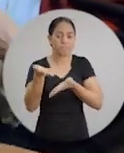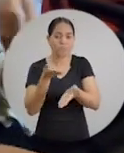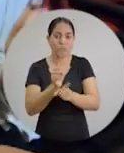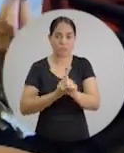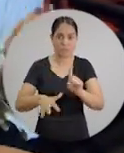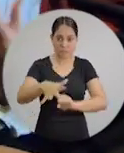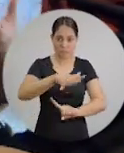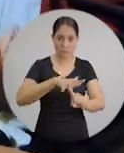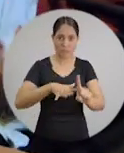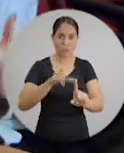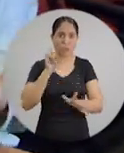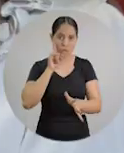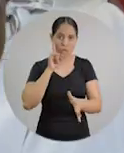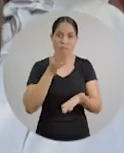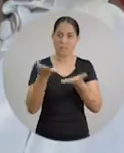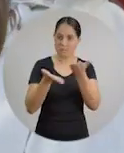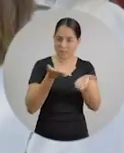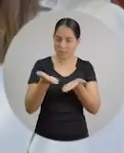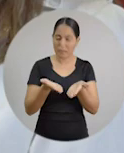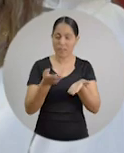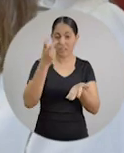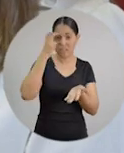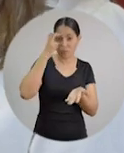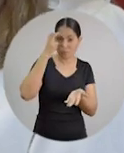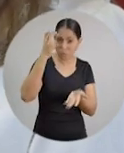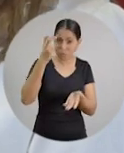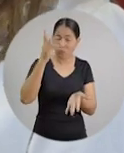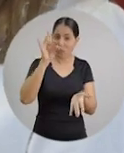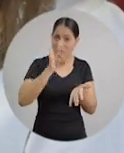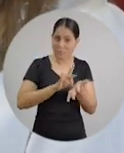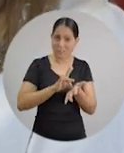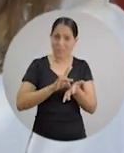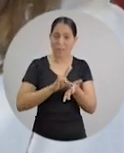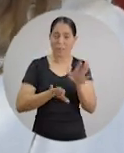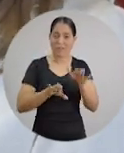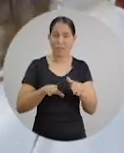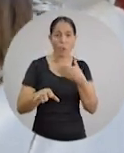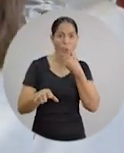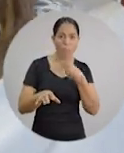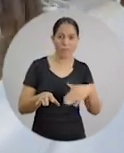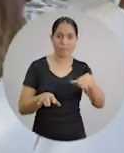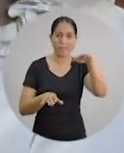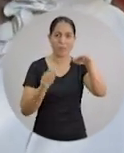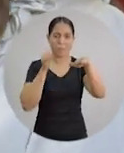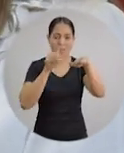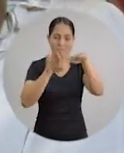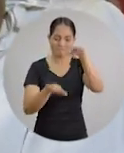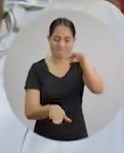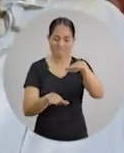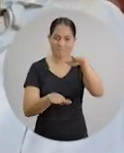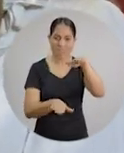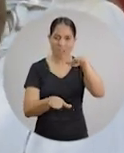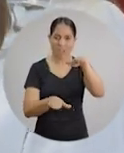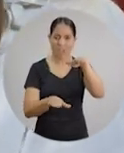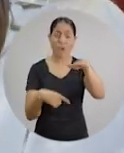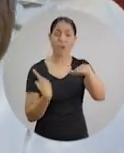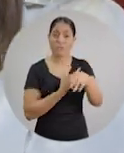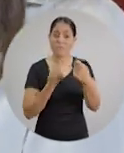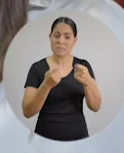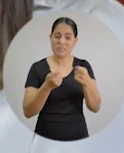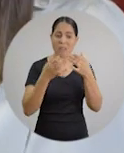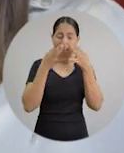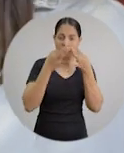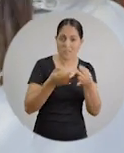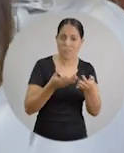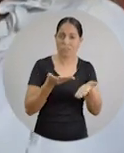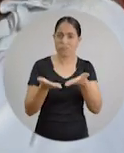dia a dia das relações sociais, né, nessa cultura baseada na desigualdade entre homens e mulheres, que vai